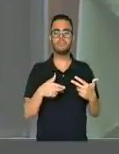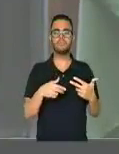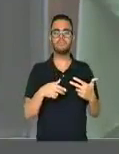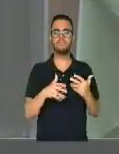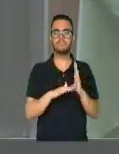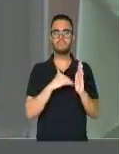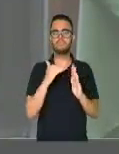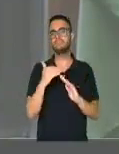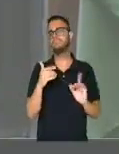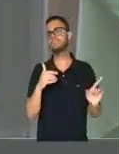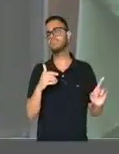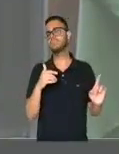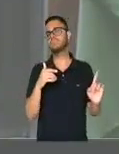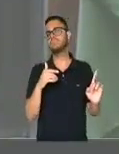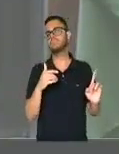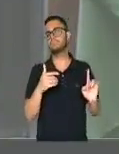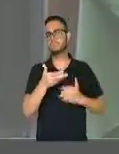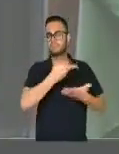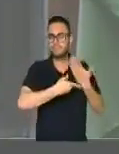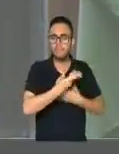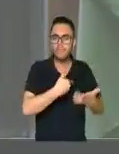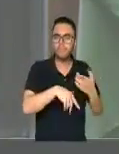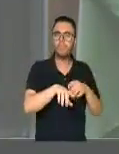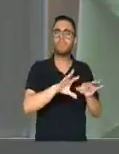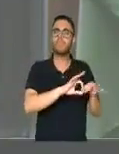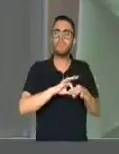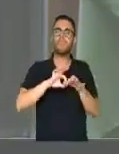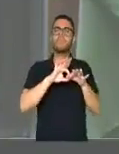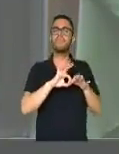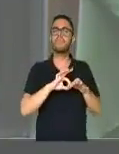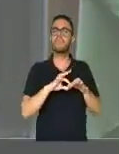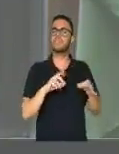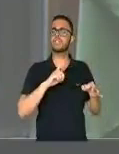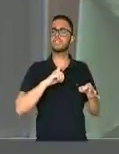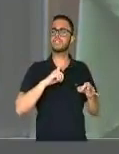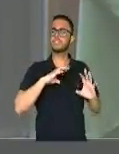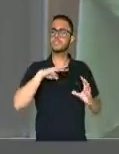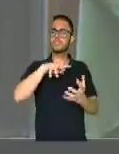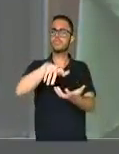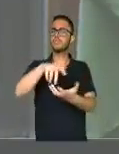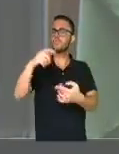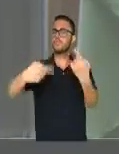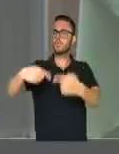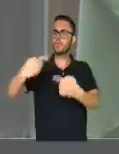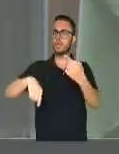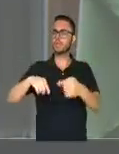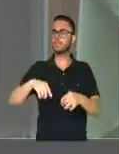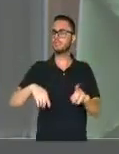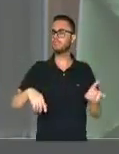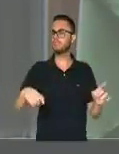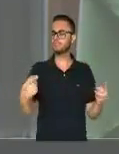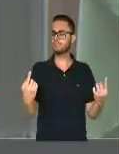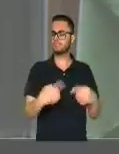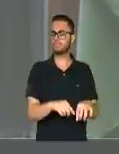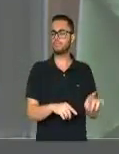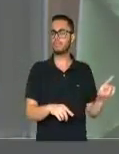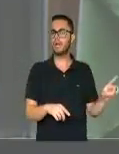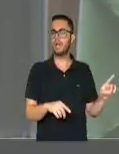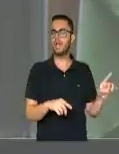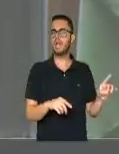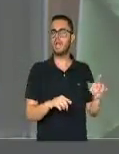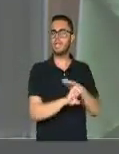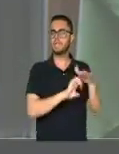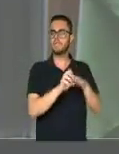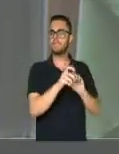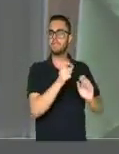toda a ligação e a relação promíscua que existia do mundo político com as empreiteiras e com o